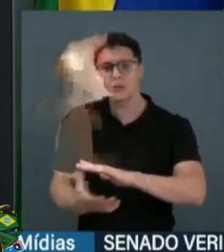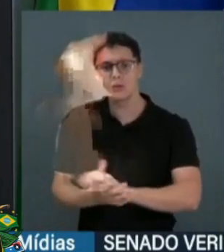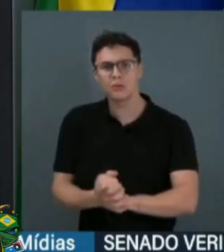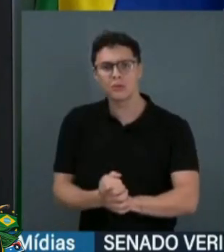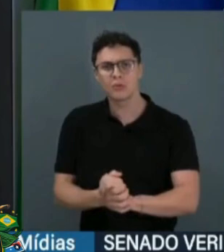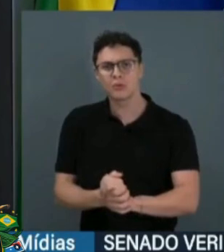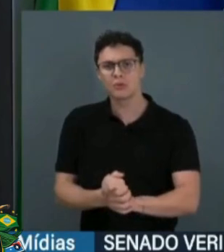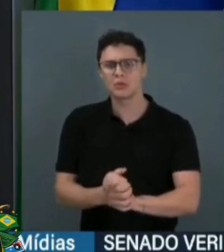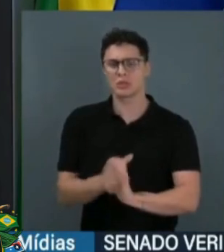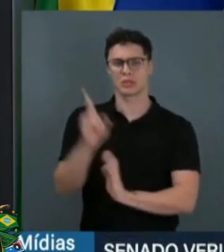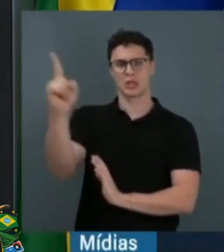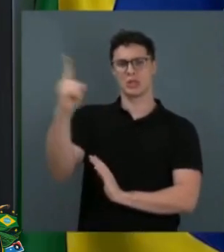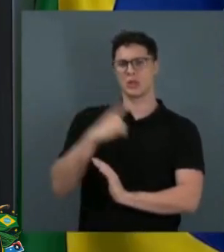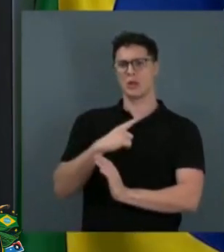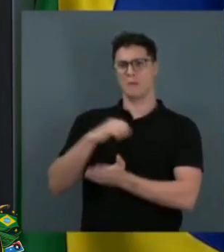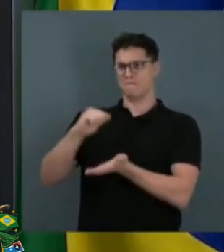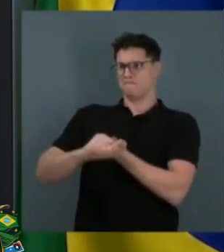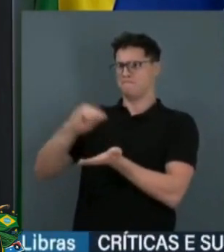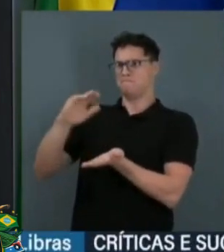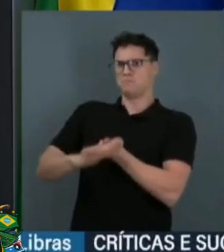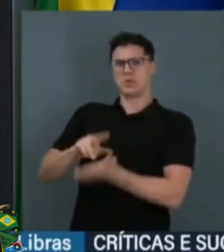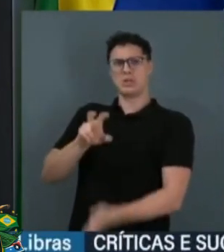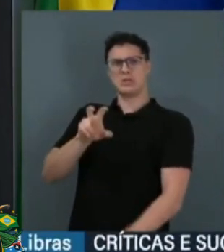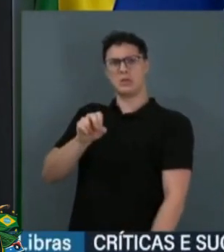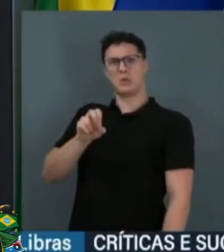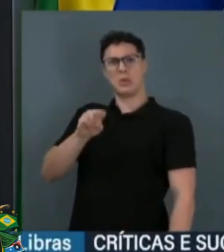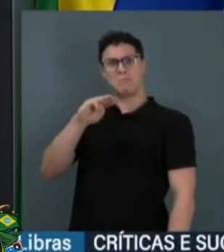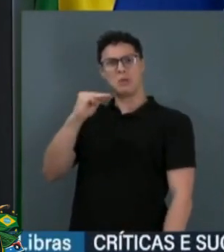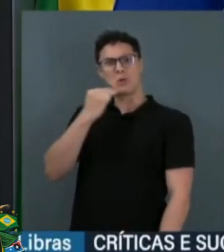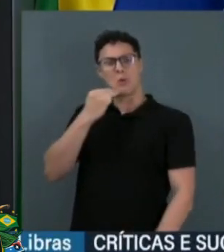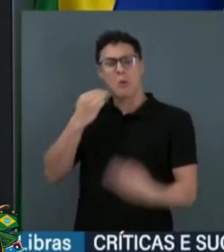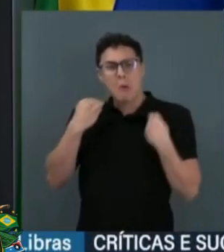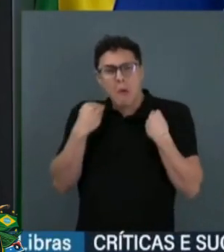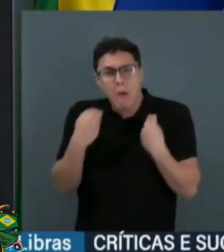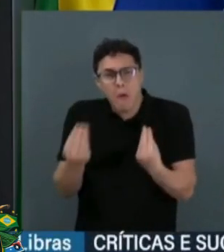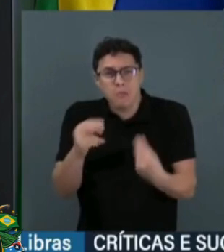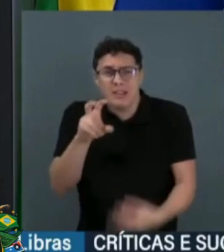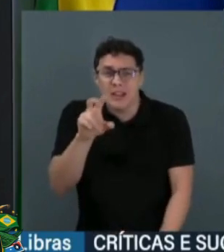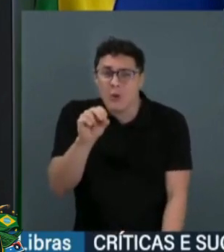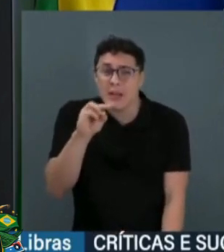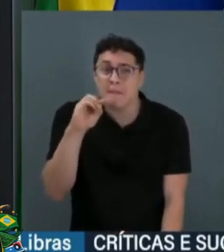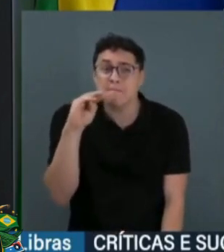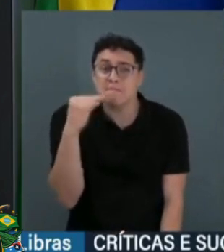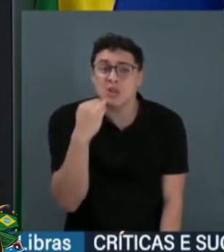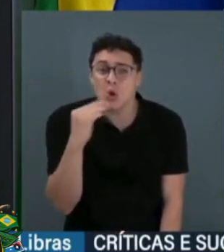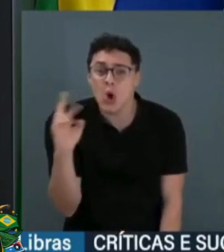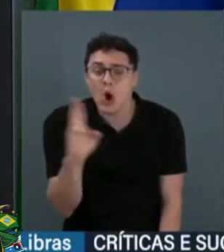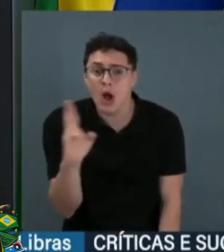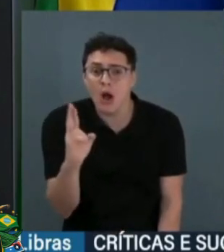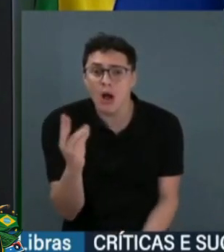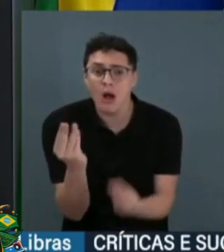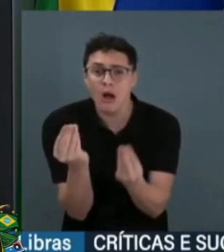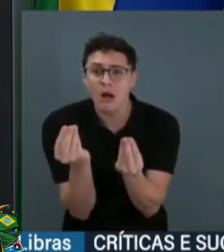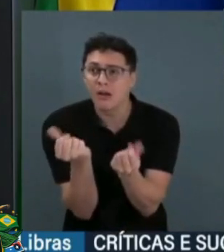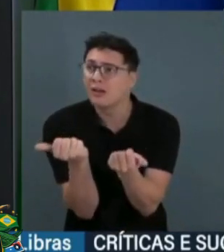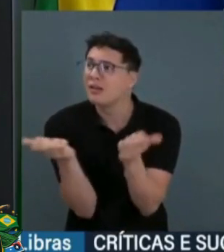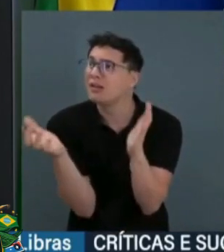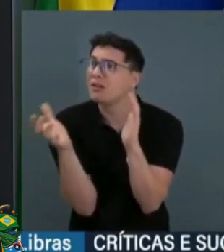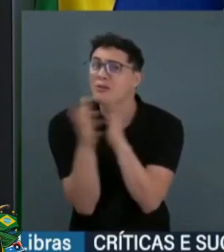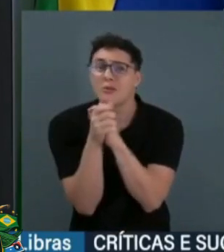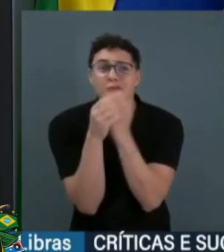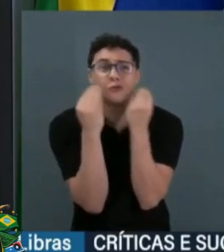Multas orbitantes, eu estou tentando descobrir de onde que ele tirou esses 50 milhões. Eu nunca tive nenhum por cento disso na minha